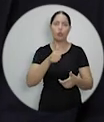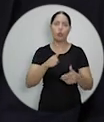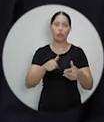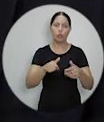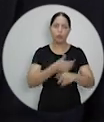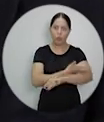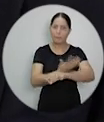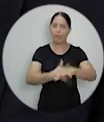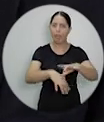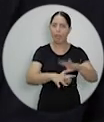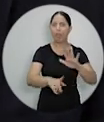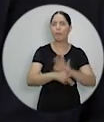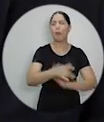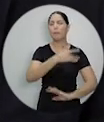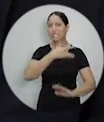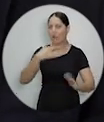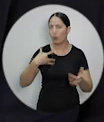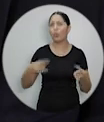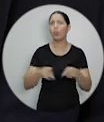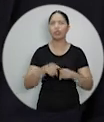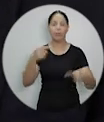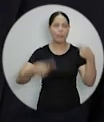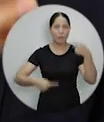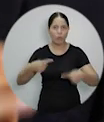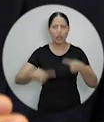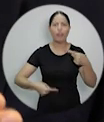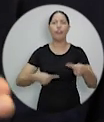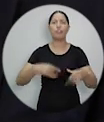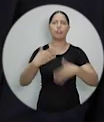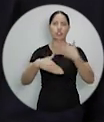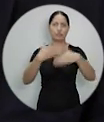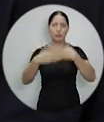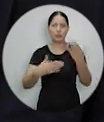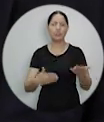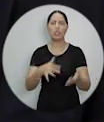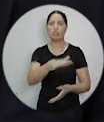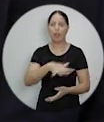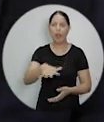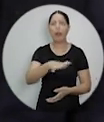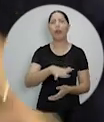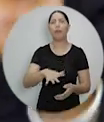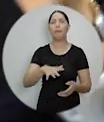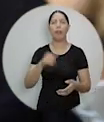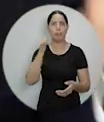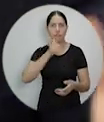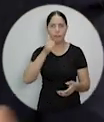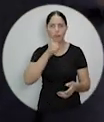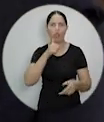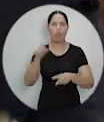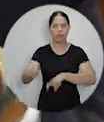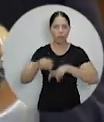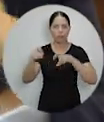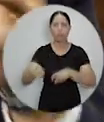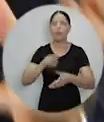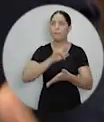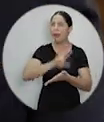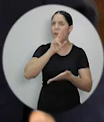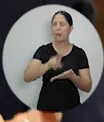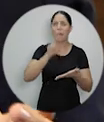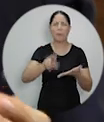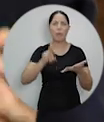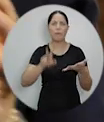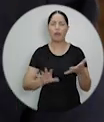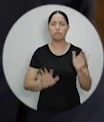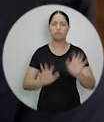público, sobre políticas de saúde, sobre políticas desenvolvimentistas, de trabalho, de agricultura, de todas as